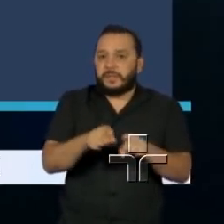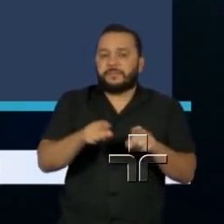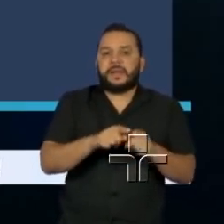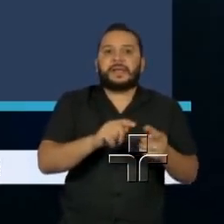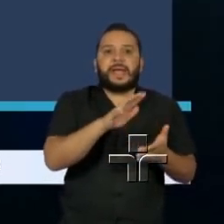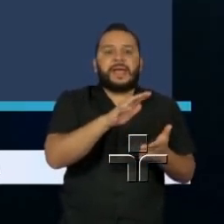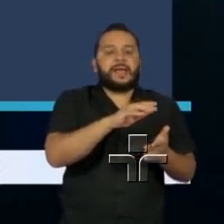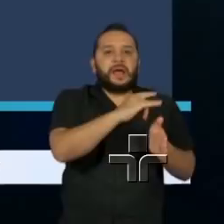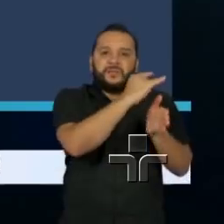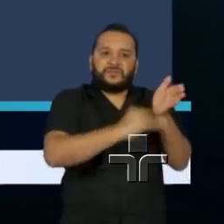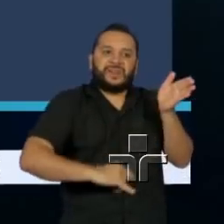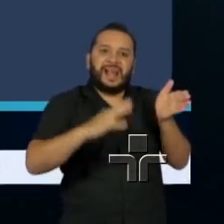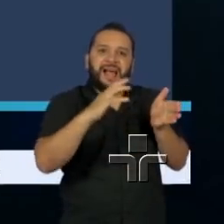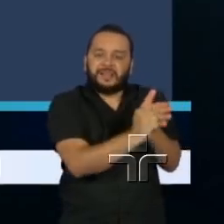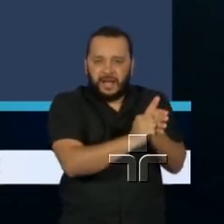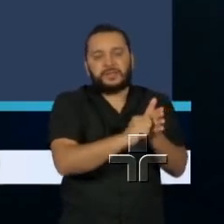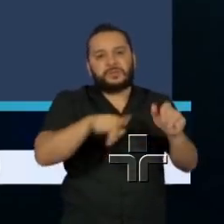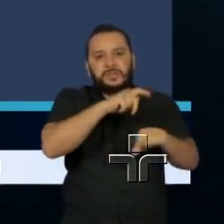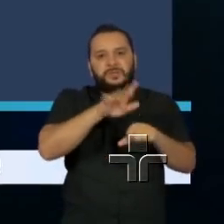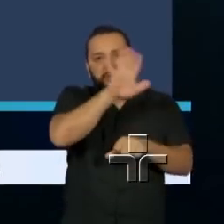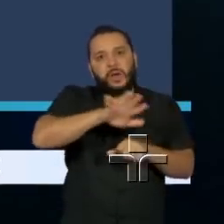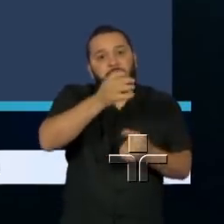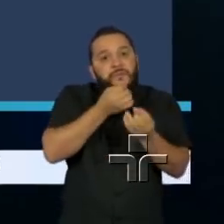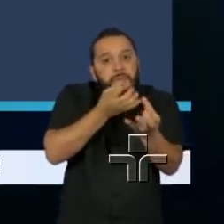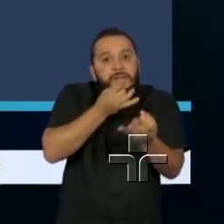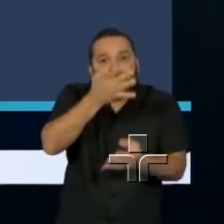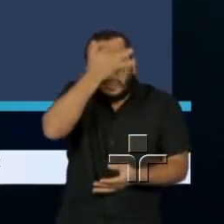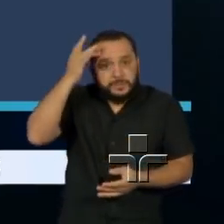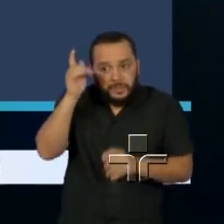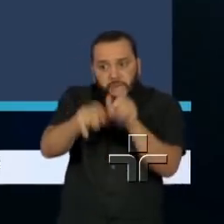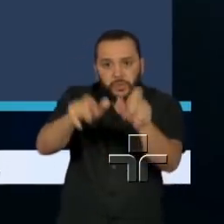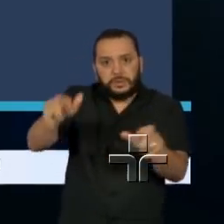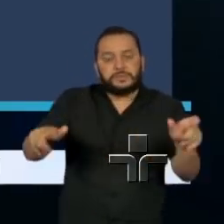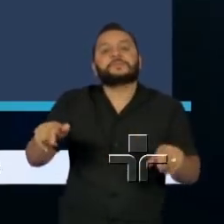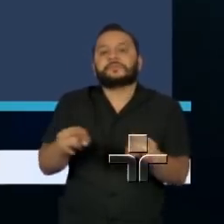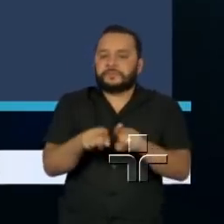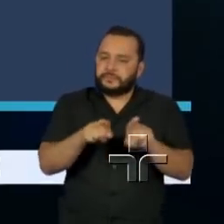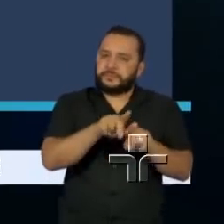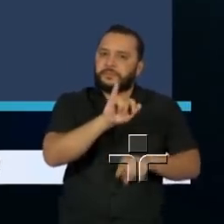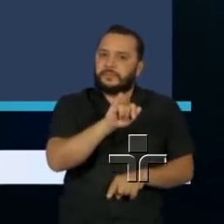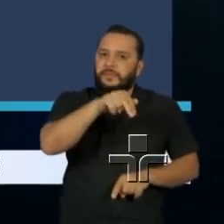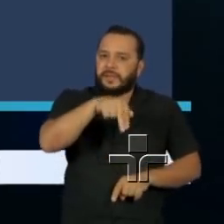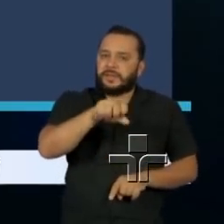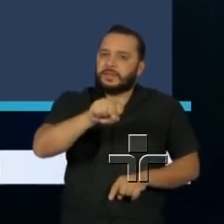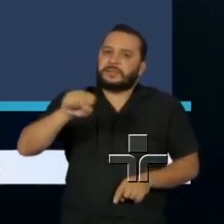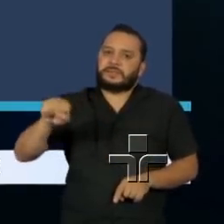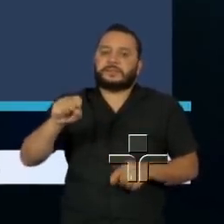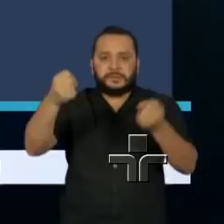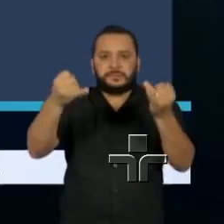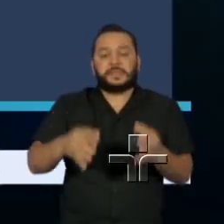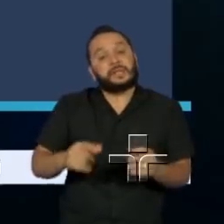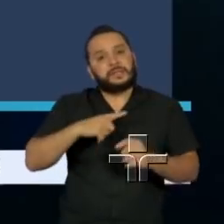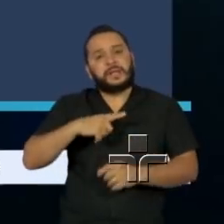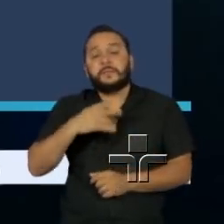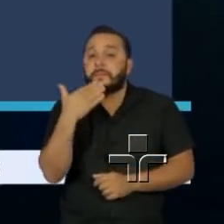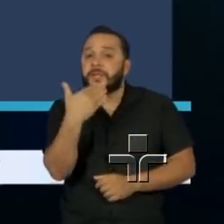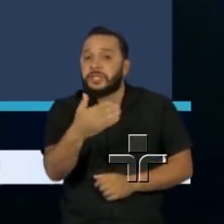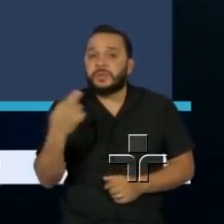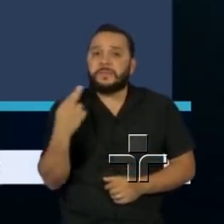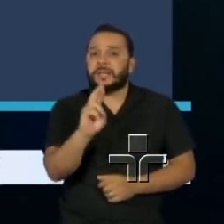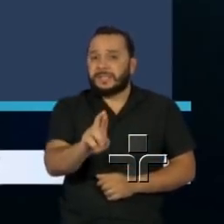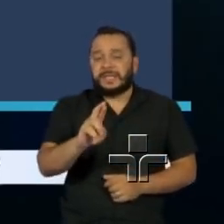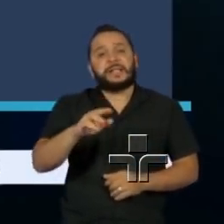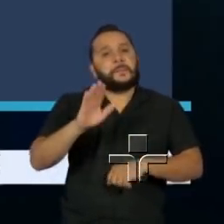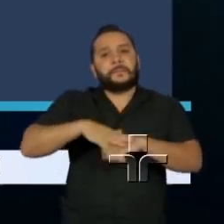Nacional com todos os dados dos contribuintes. De acordo com o INSS, atualmente são analisados pedidos que representam mais